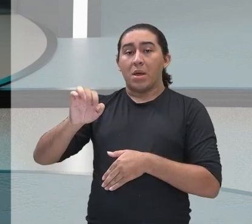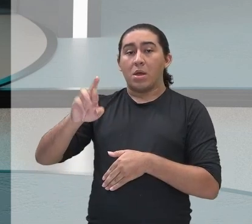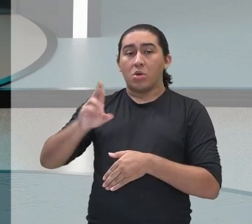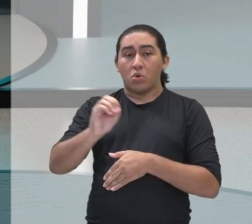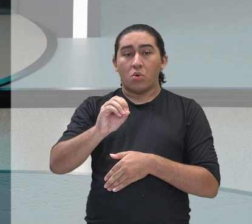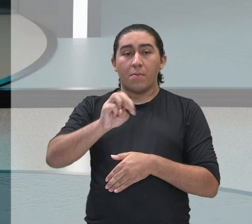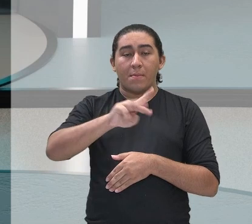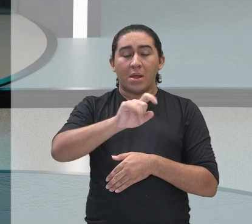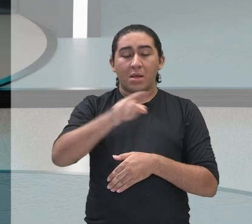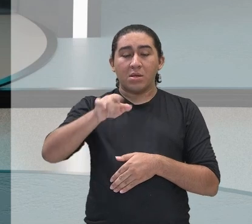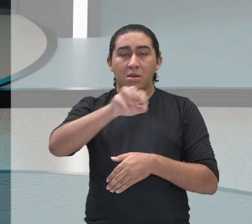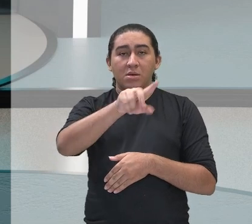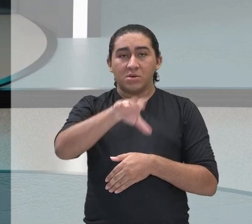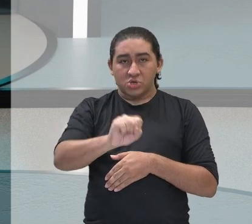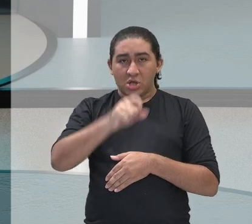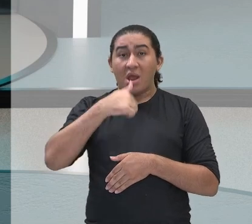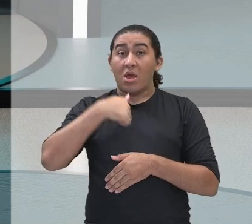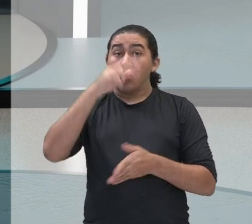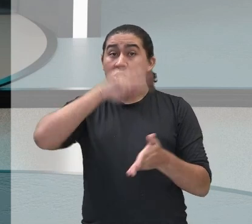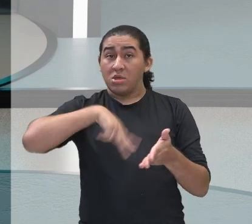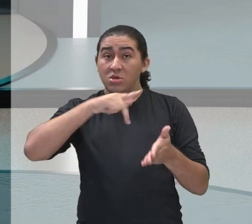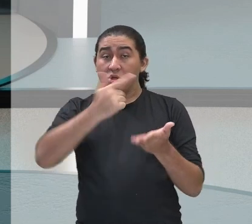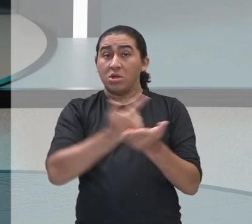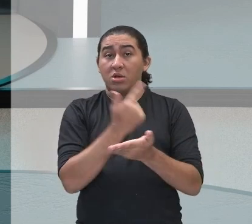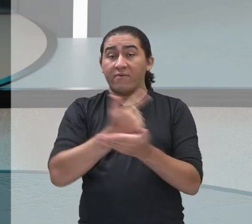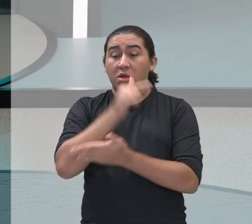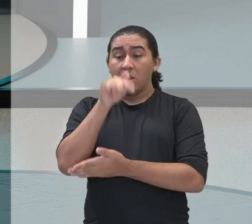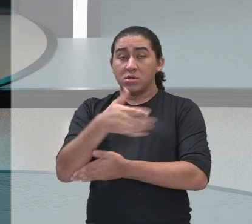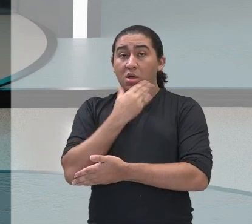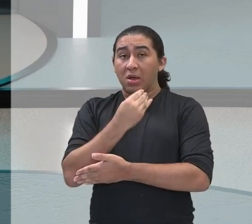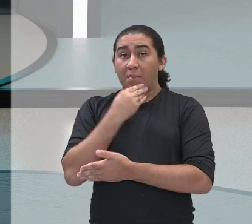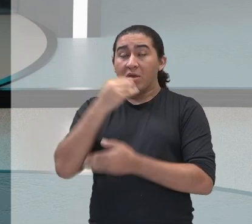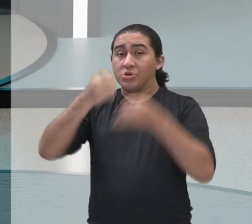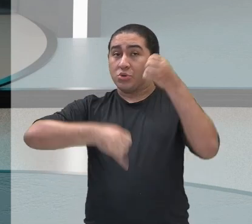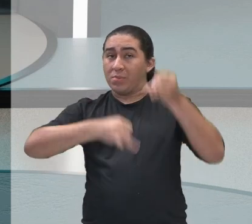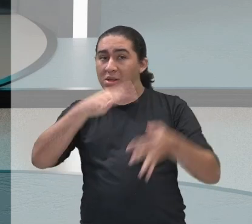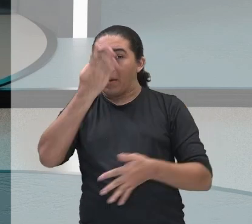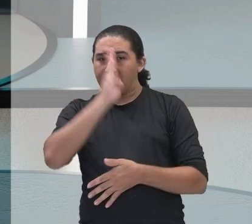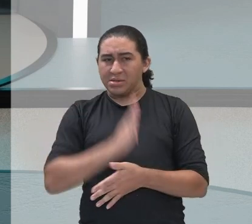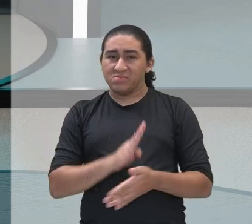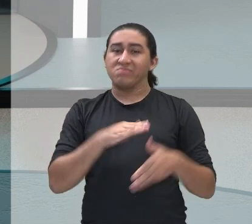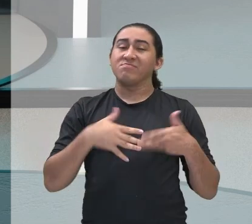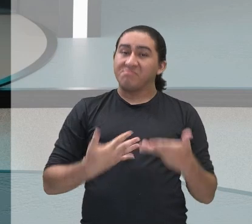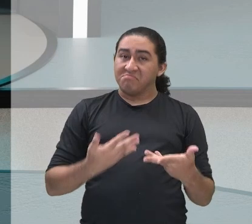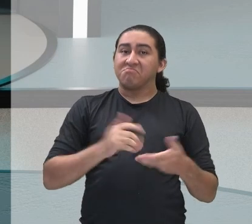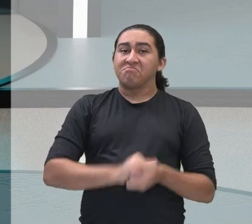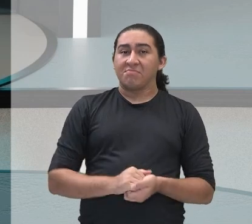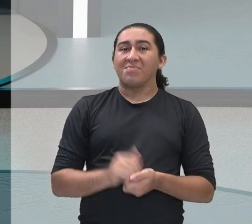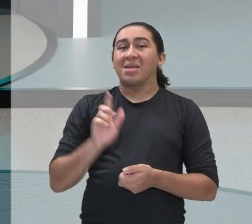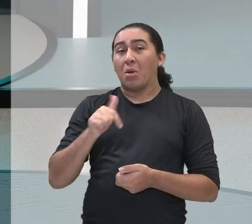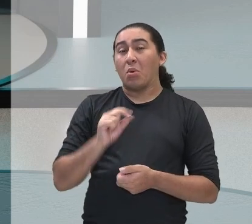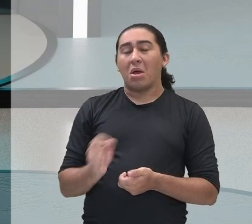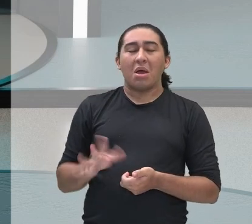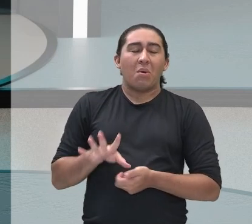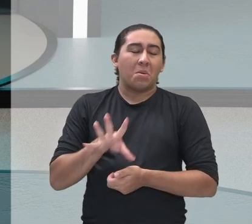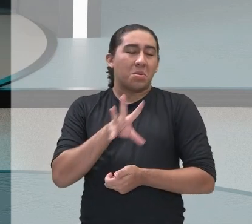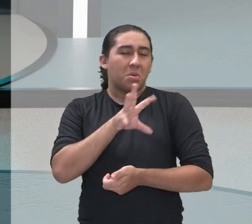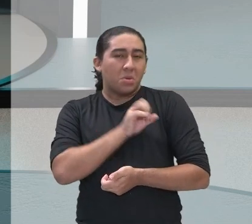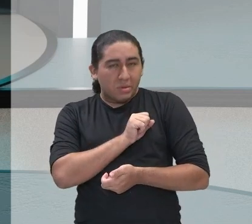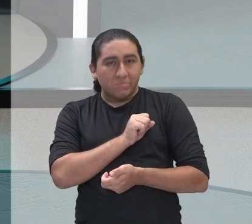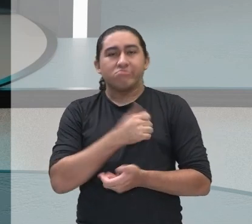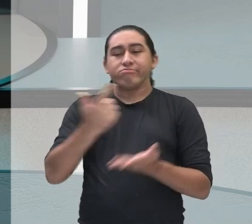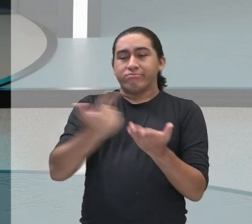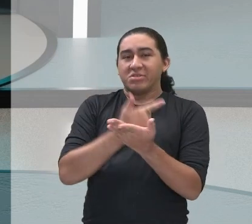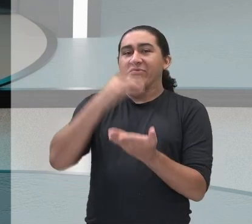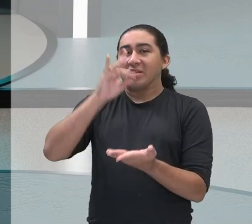livro onde ele falava sobre o Brasil. Gente, é apaixonante.